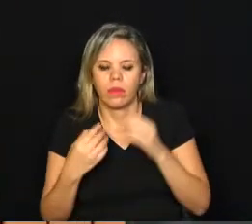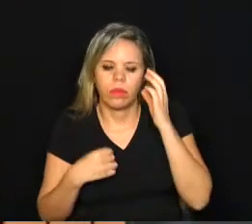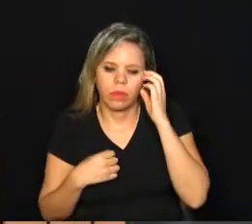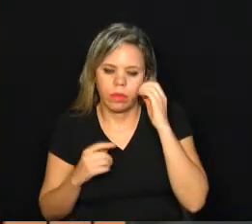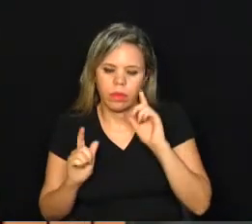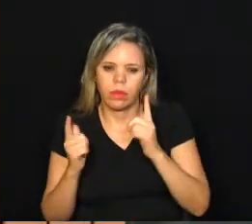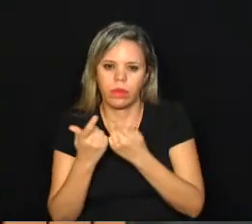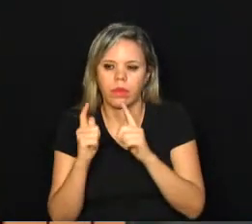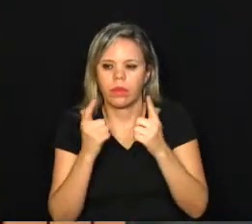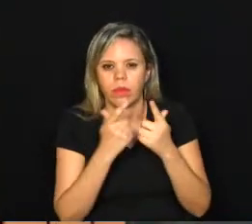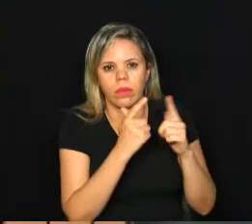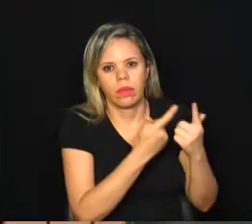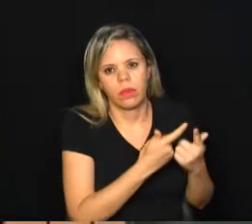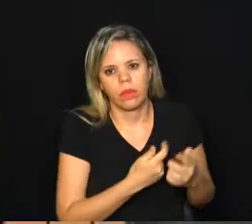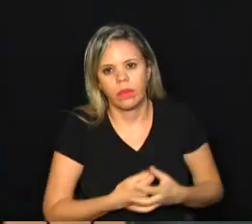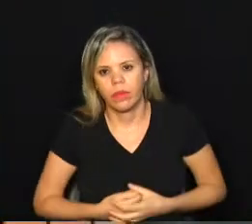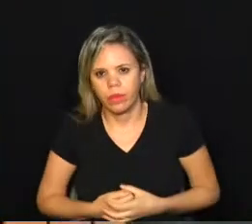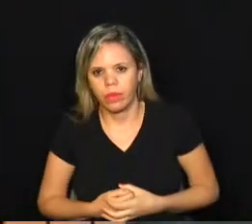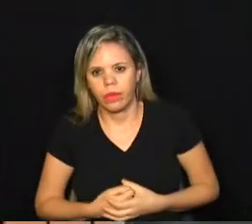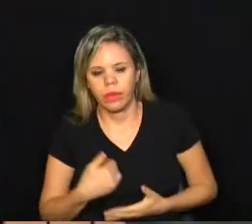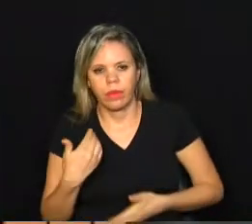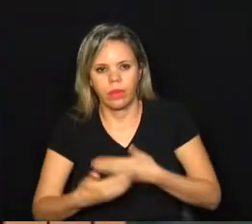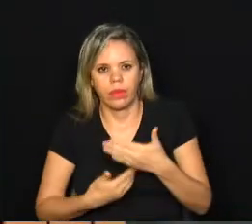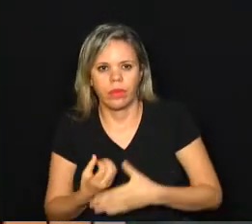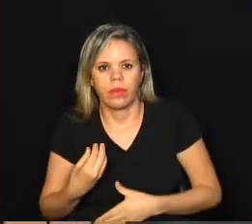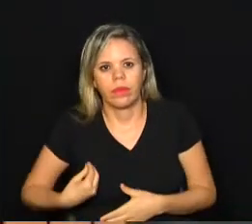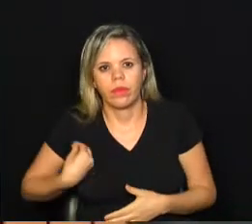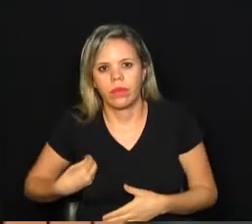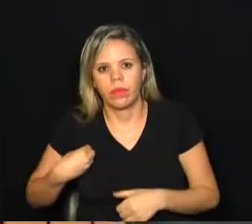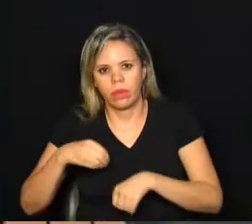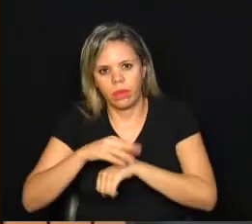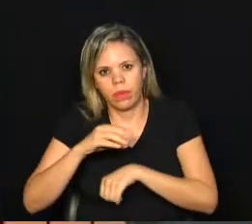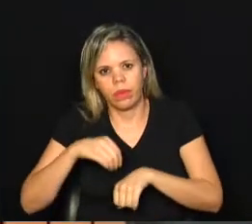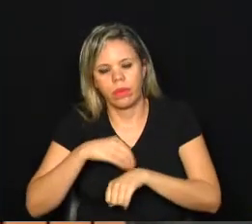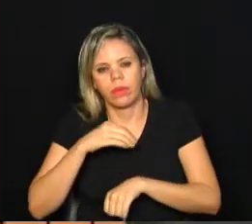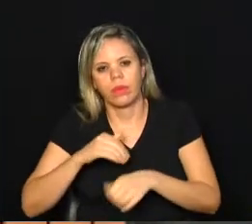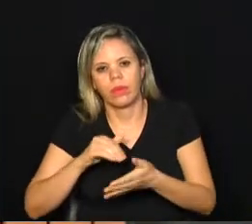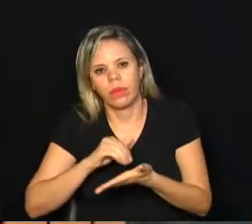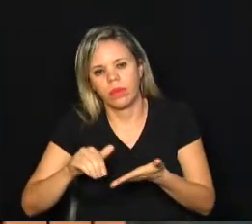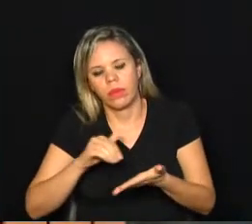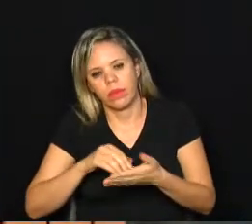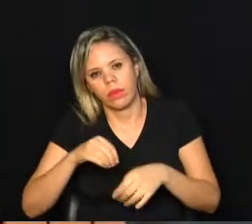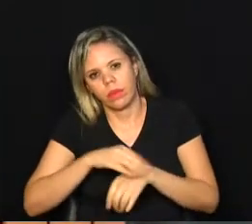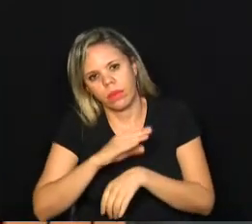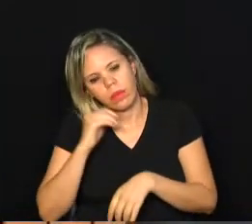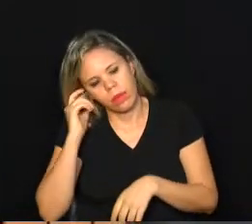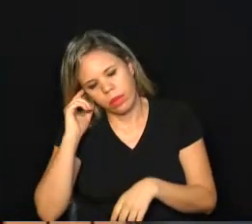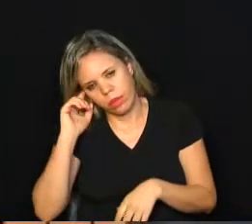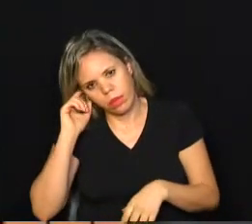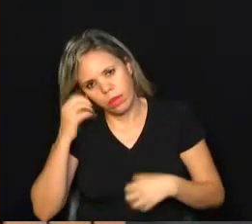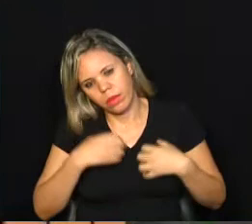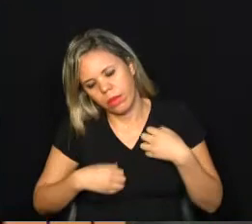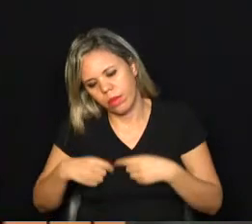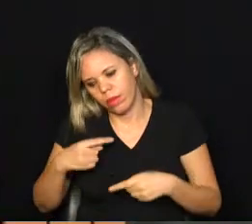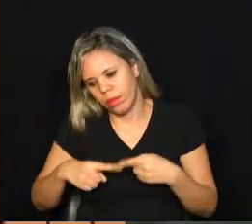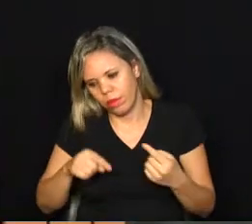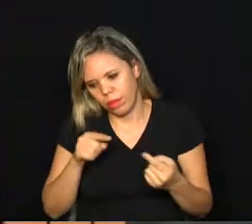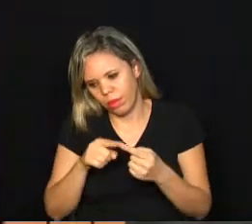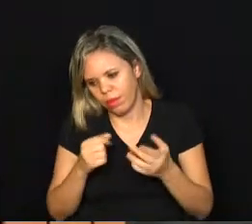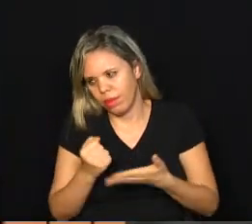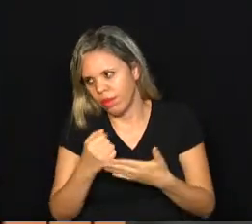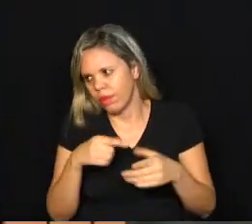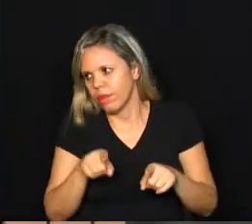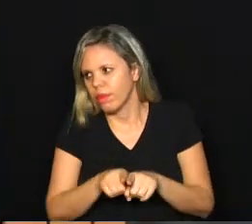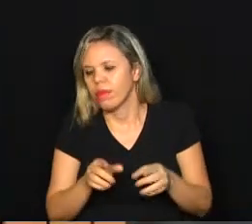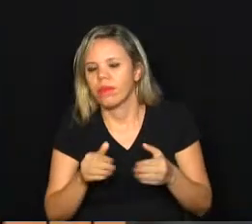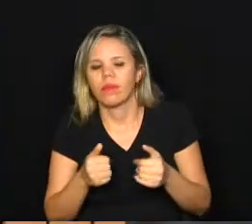a gente diariamente eu estou ali mandando mensagem para a secretária, incomodando um pouco no bom sentido,